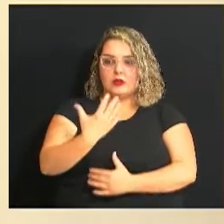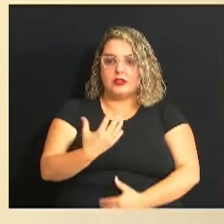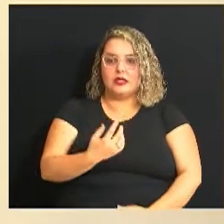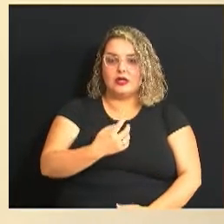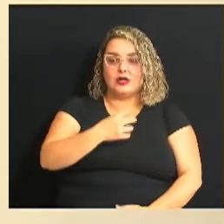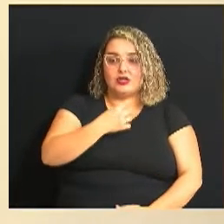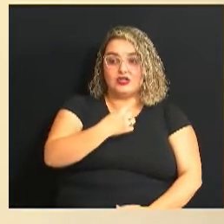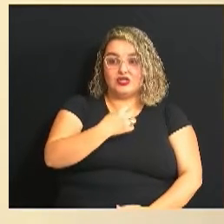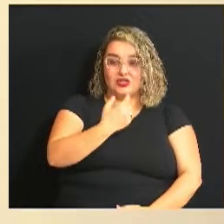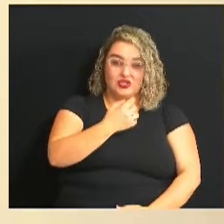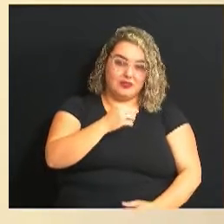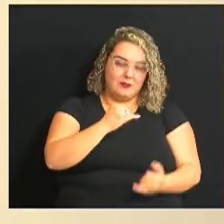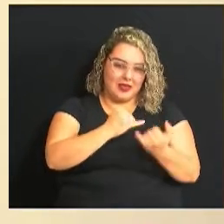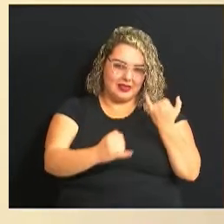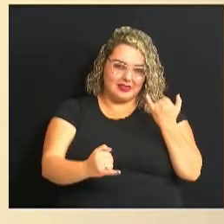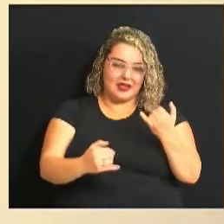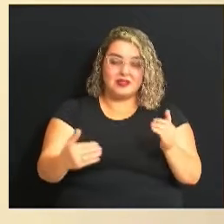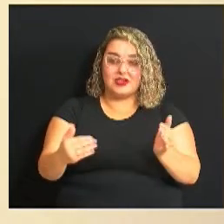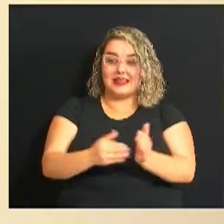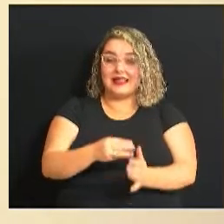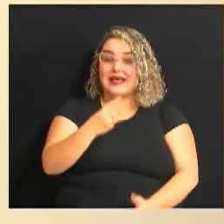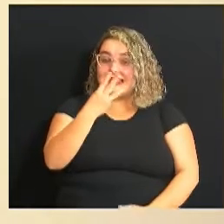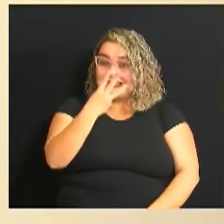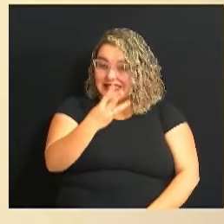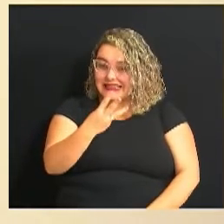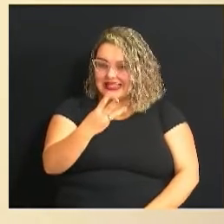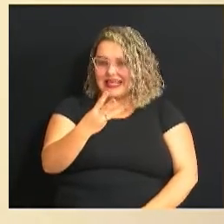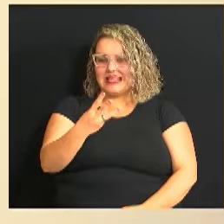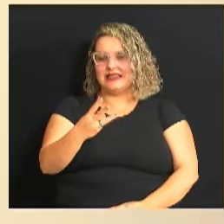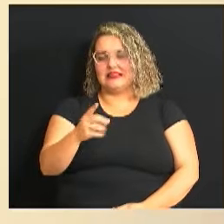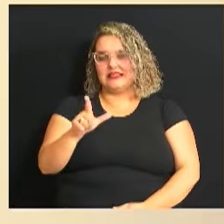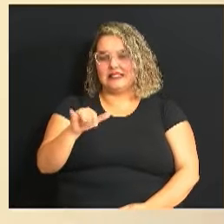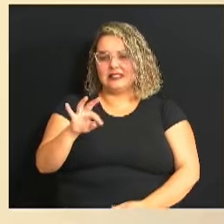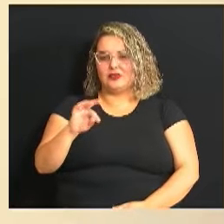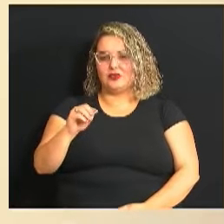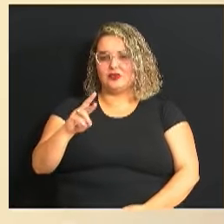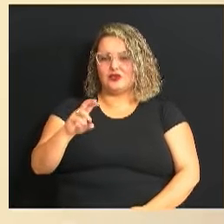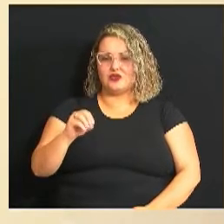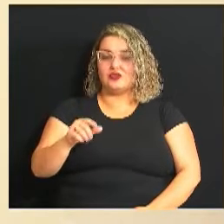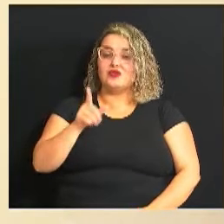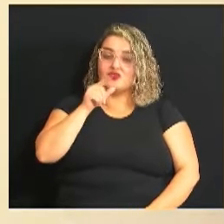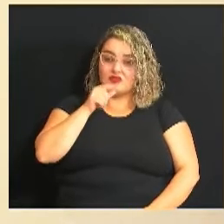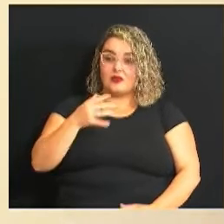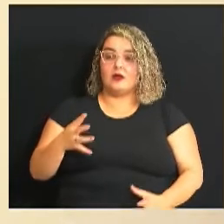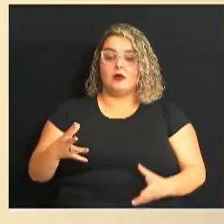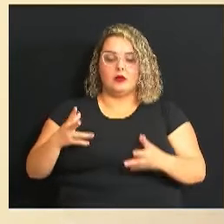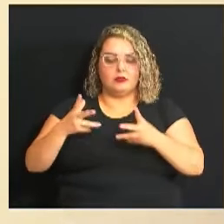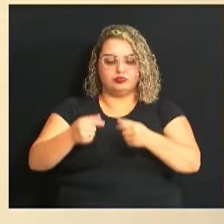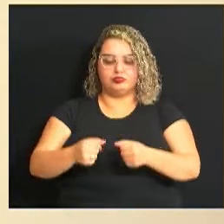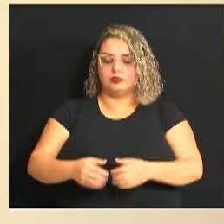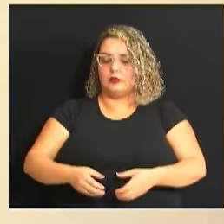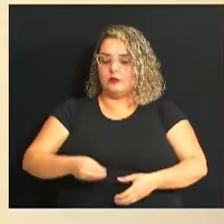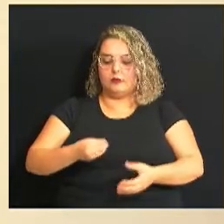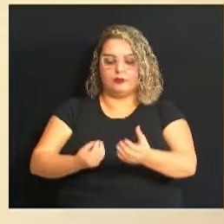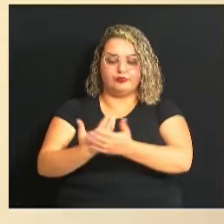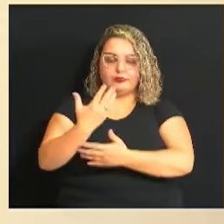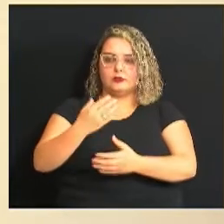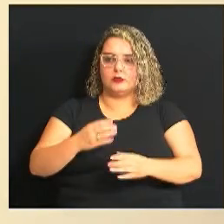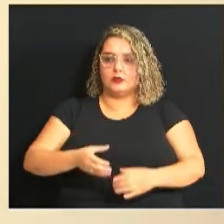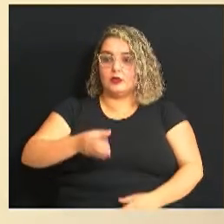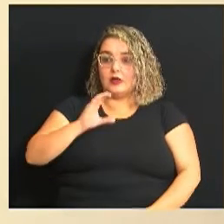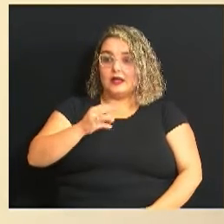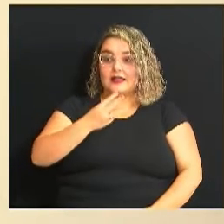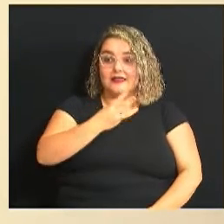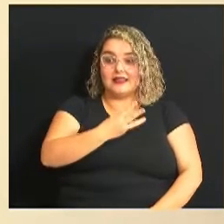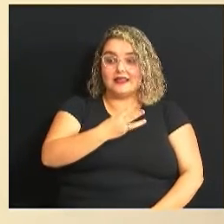0,5 a 3 litros de água. Então, nós consumimos, né, para a produção de todo esse contingente de copo, 360 milhões de litros de